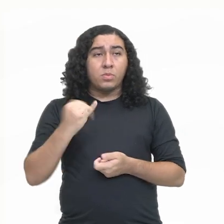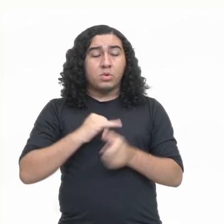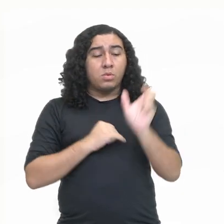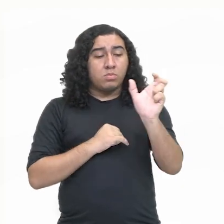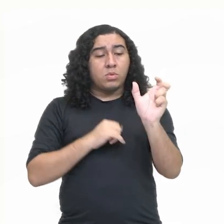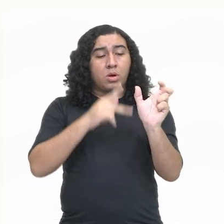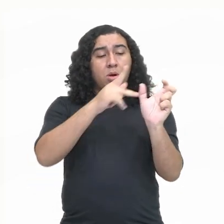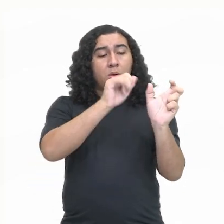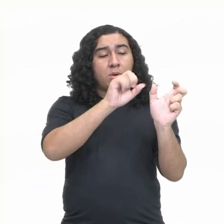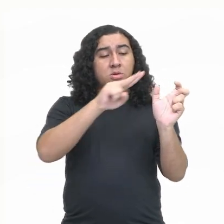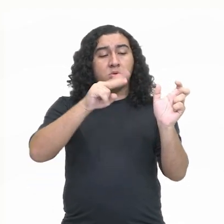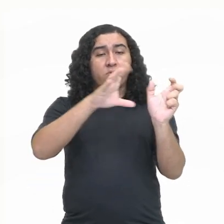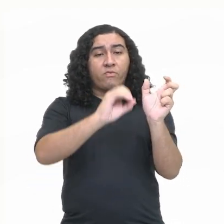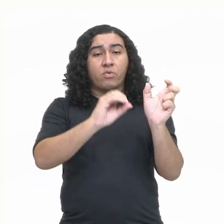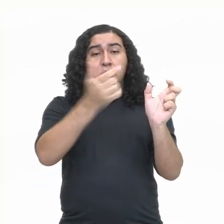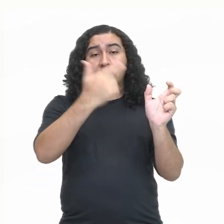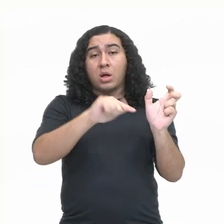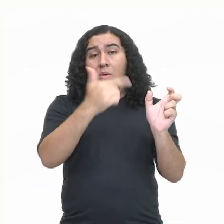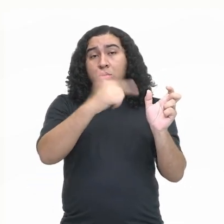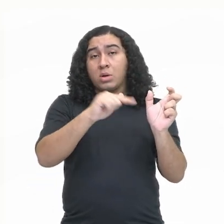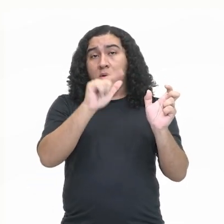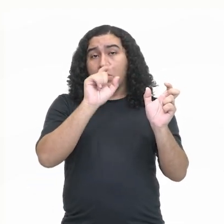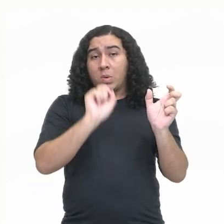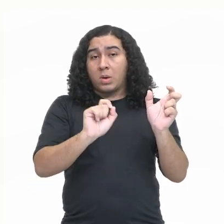passivo nós não